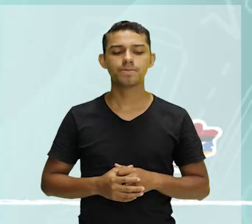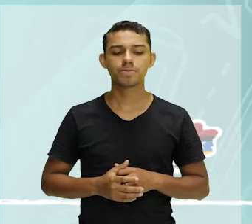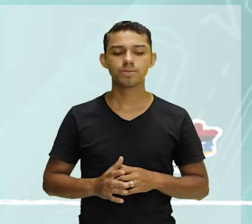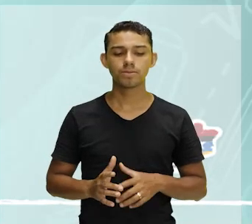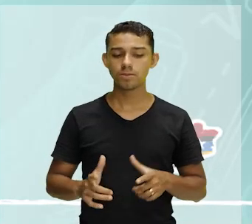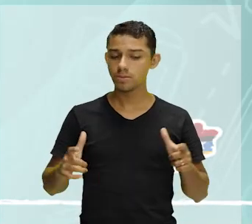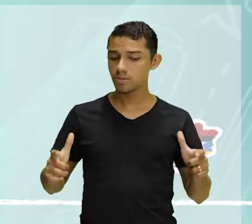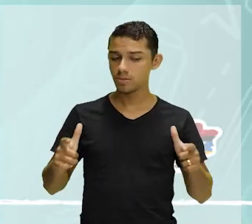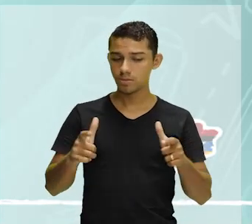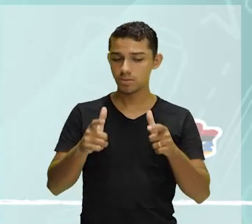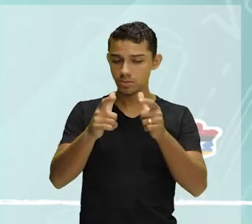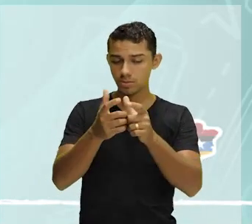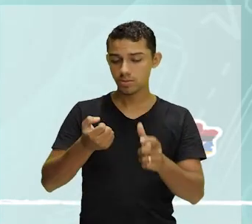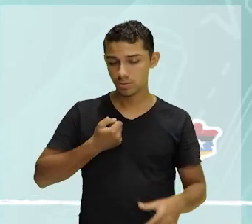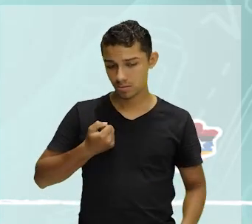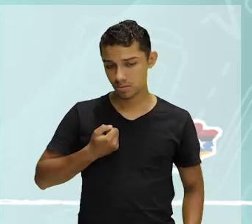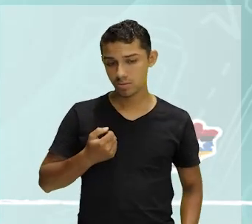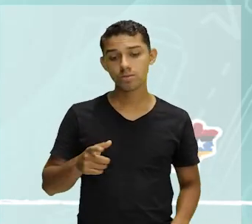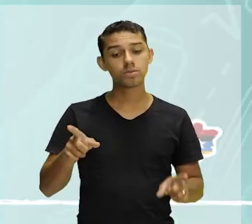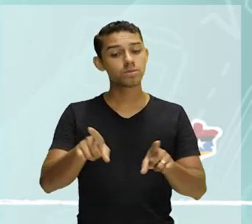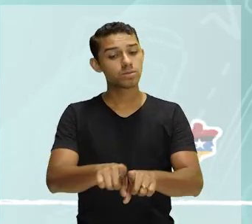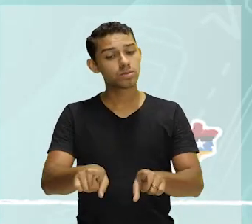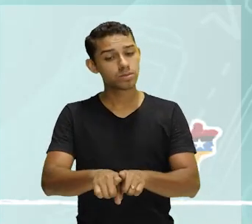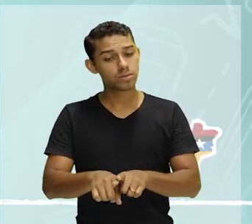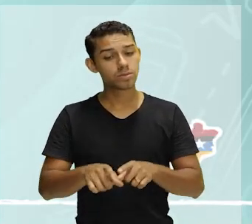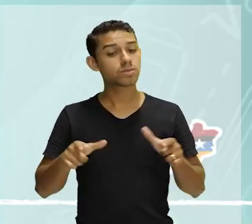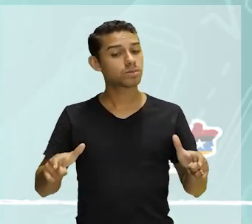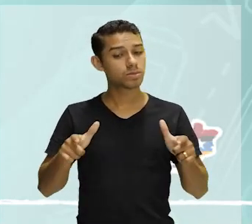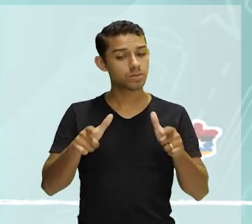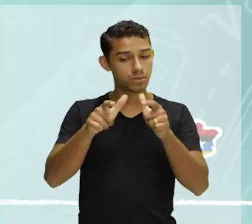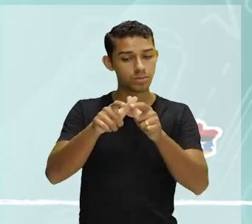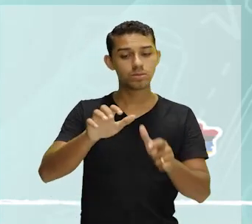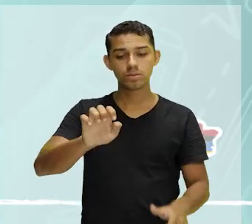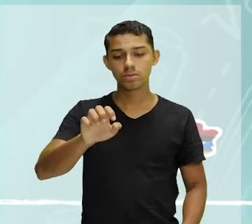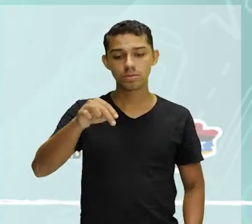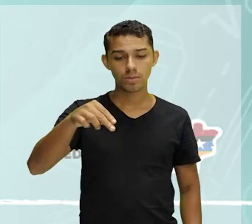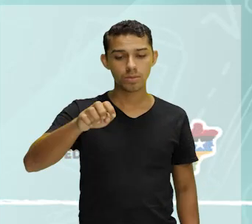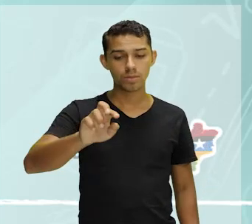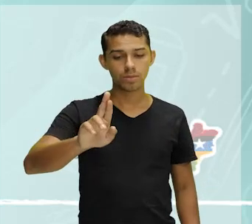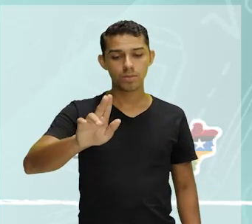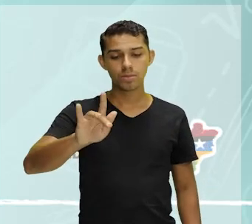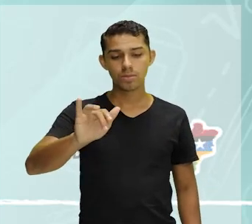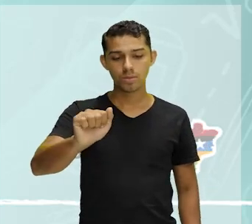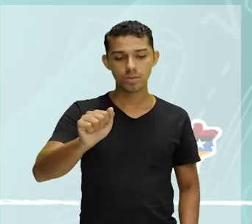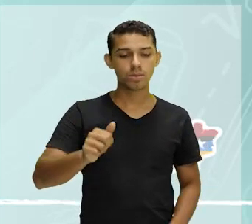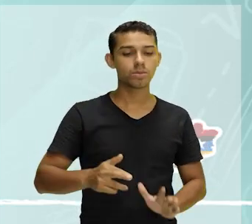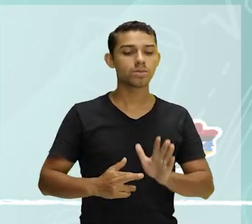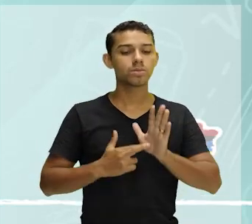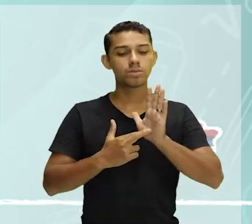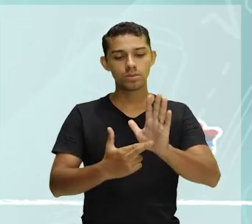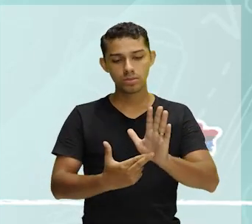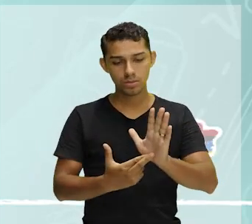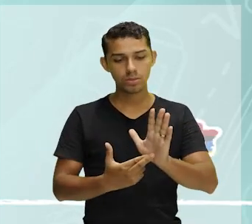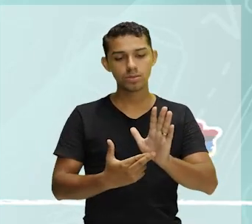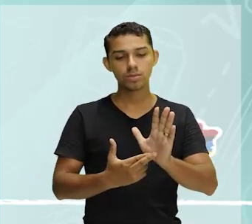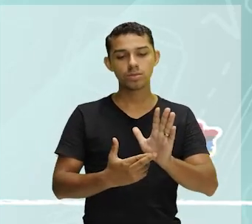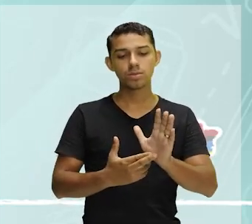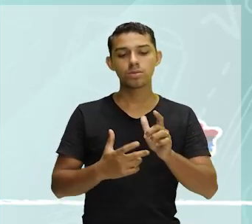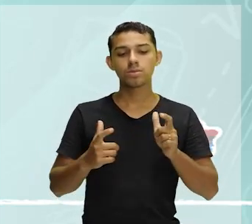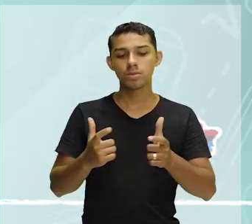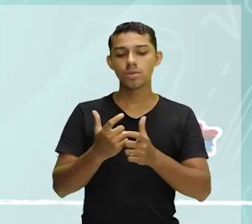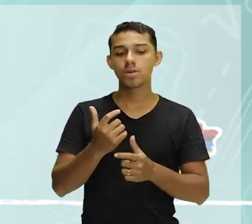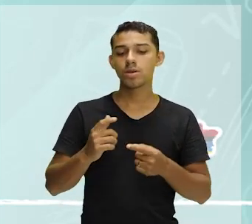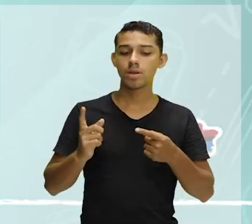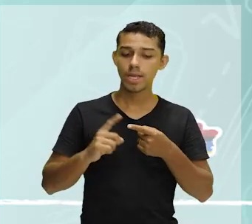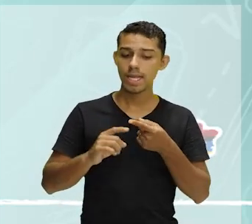a pirâmide de números e a pirâmide de energia, que representam a cadeia alimentar.